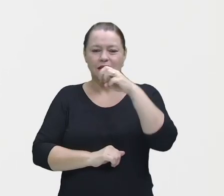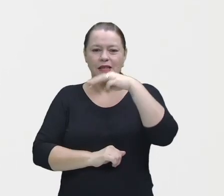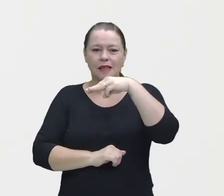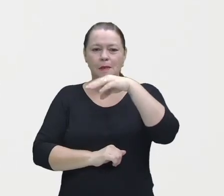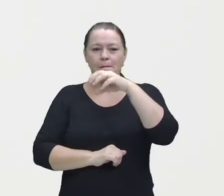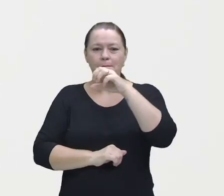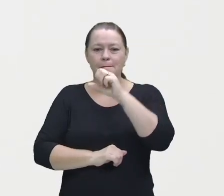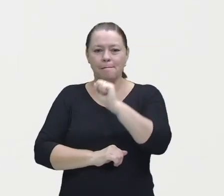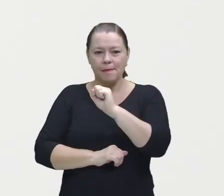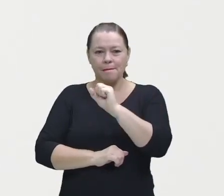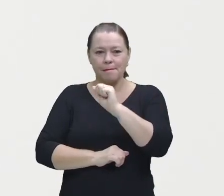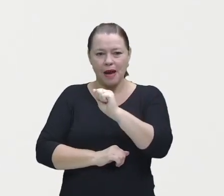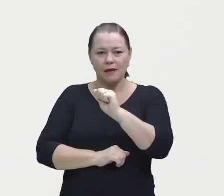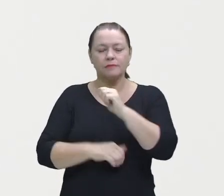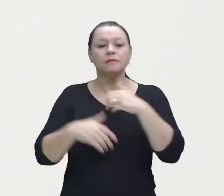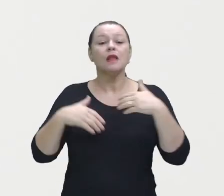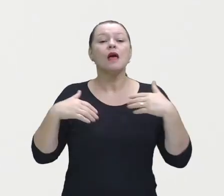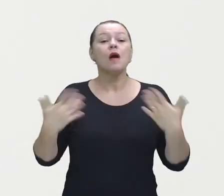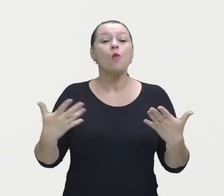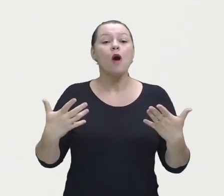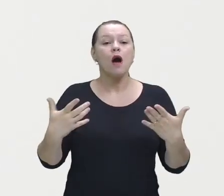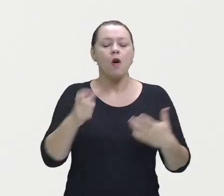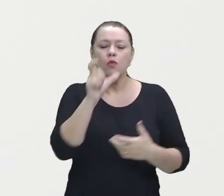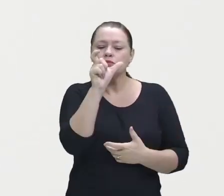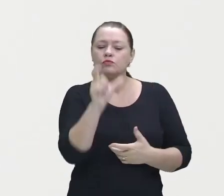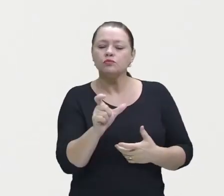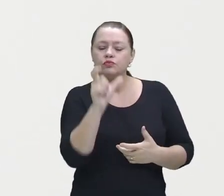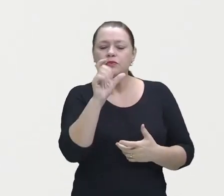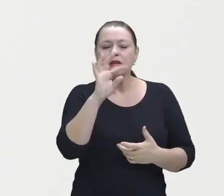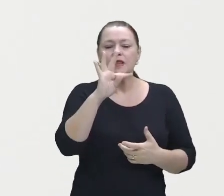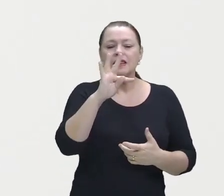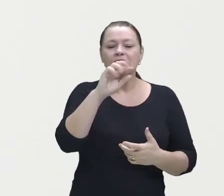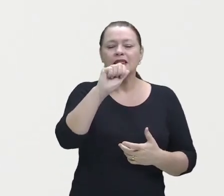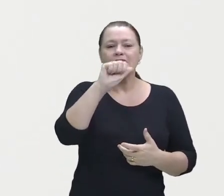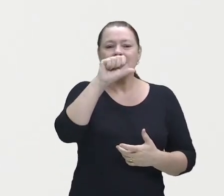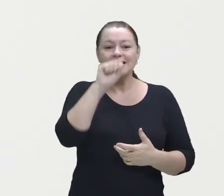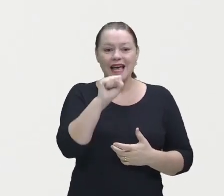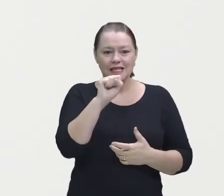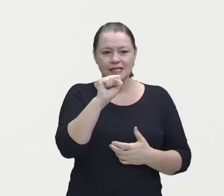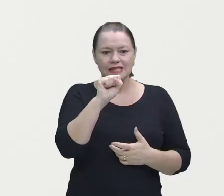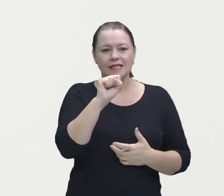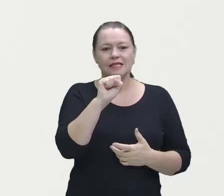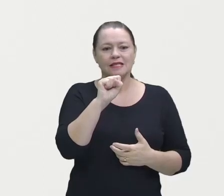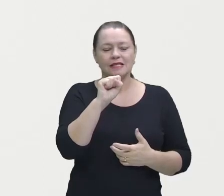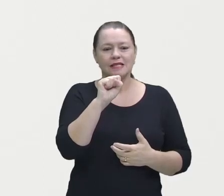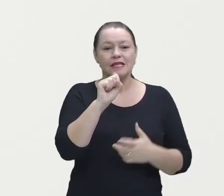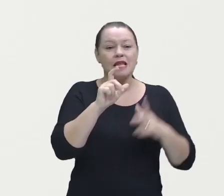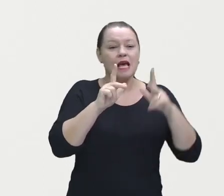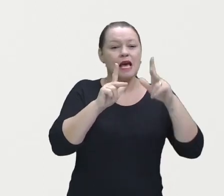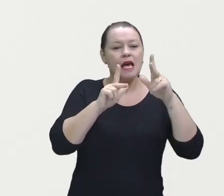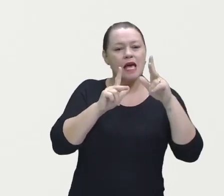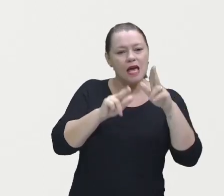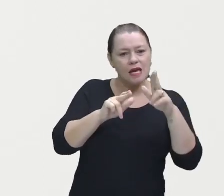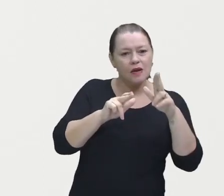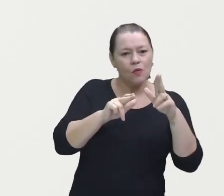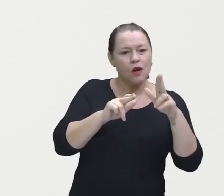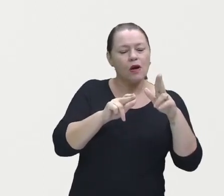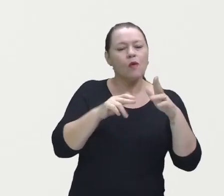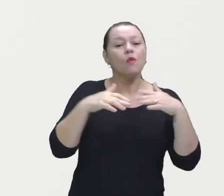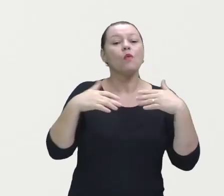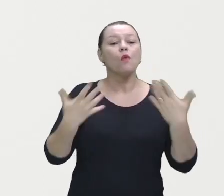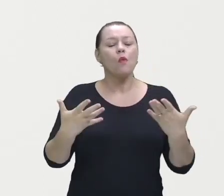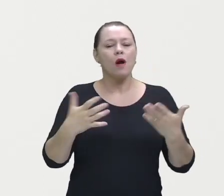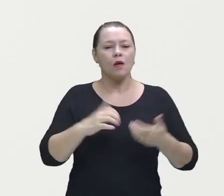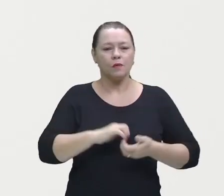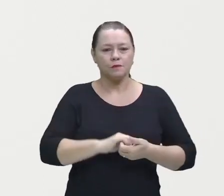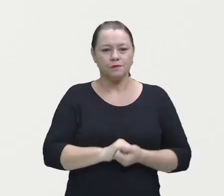Selecione a palavra cuja sílaba do meio. A do meio é semelhante à